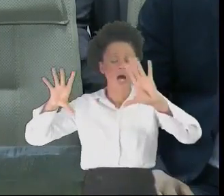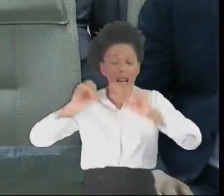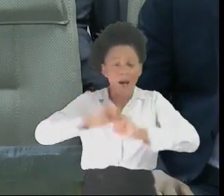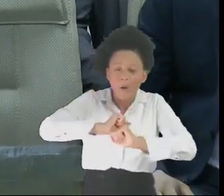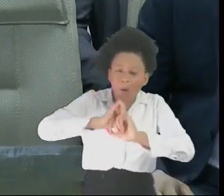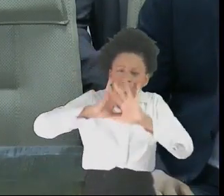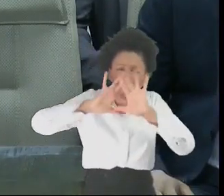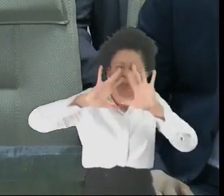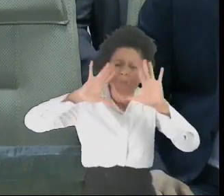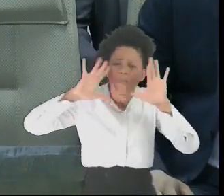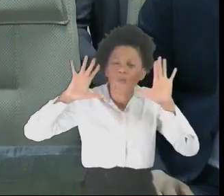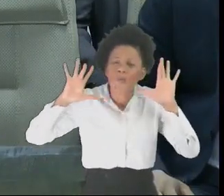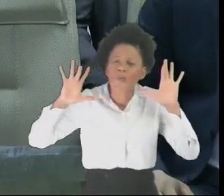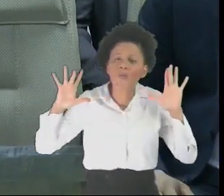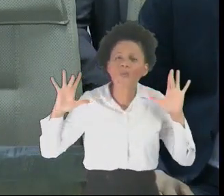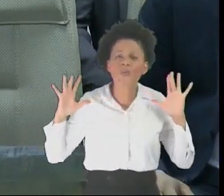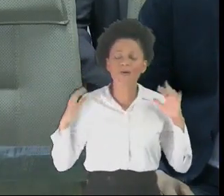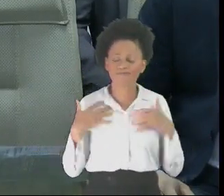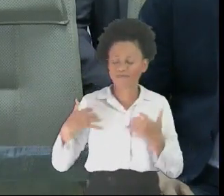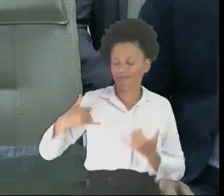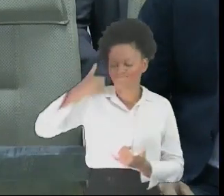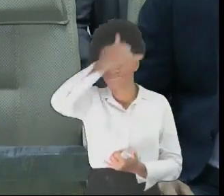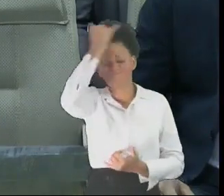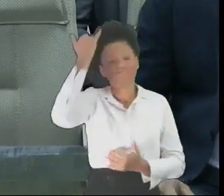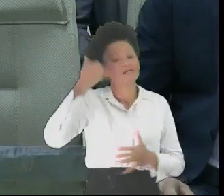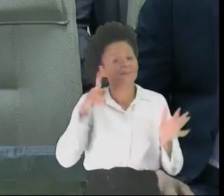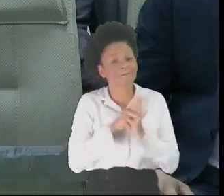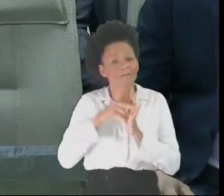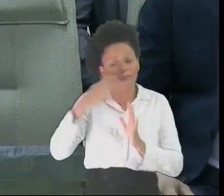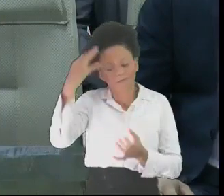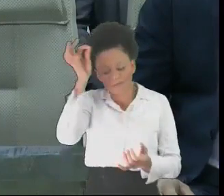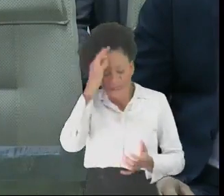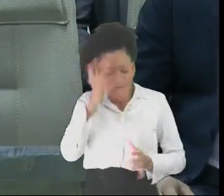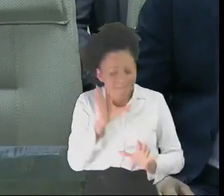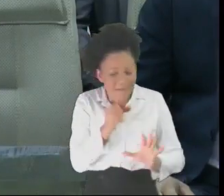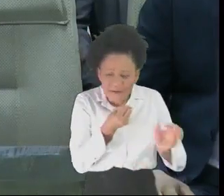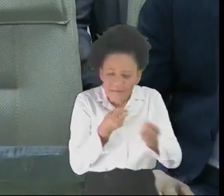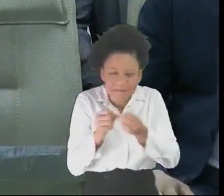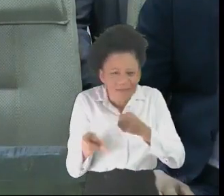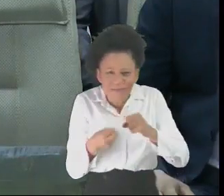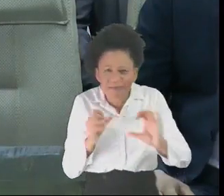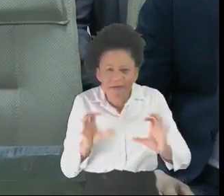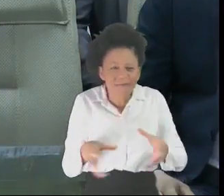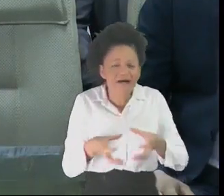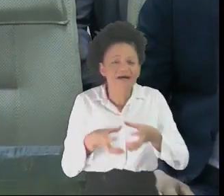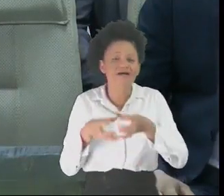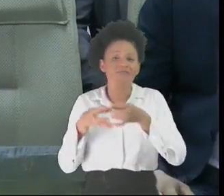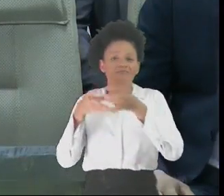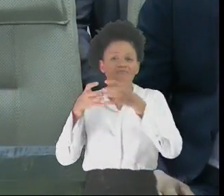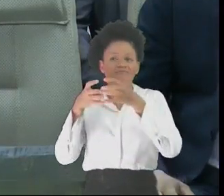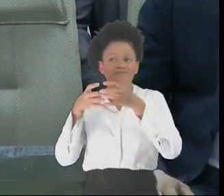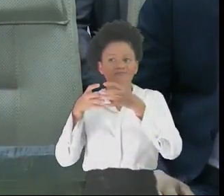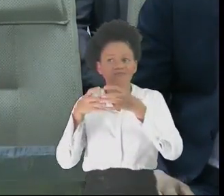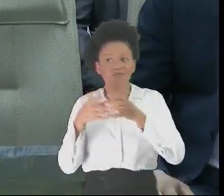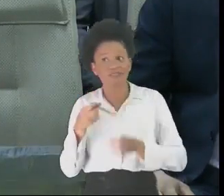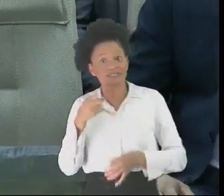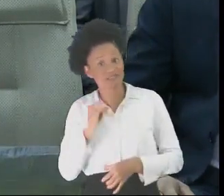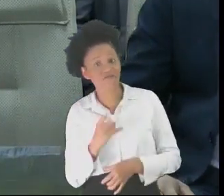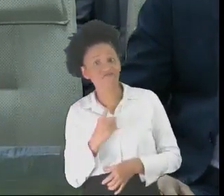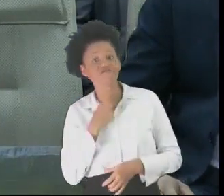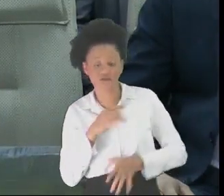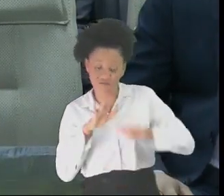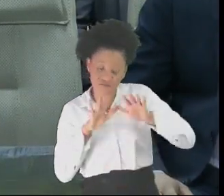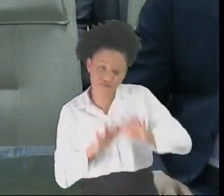é iluminada pelo azeite do Espírito Santo, quando ela for retirada da terra, se alguém desejar